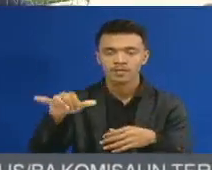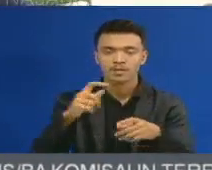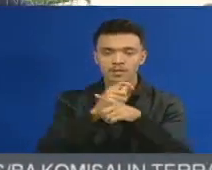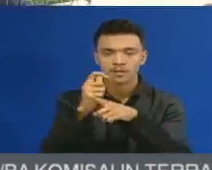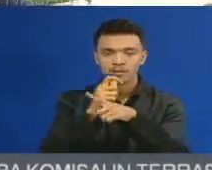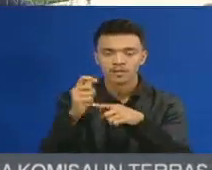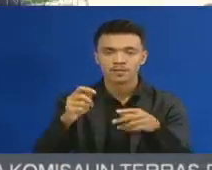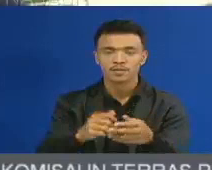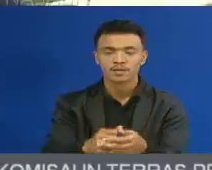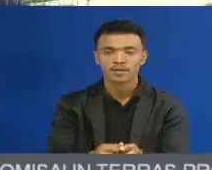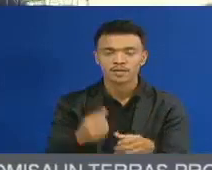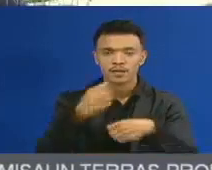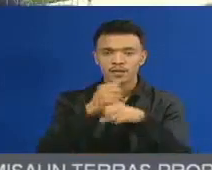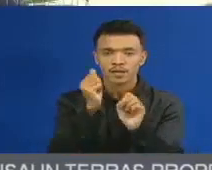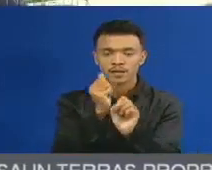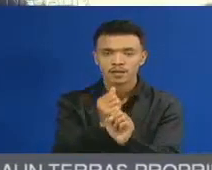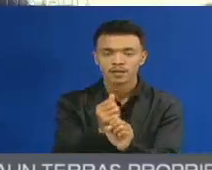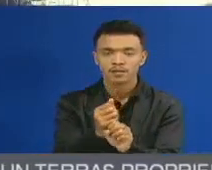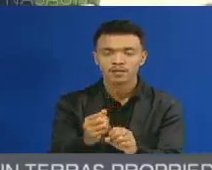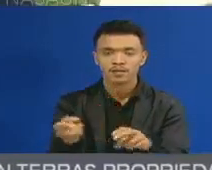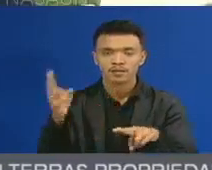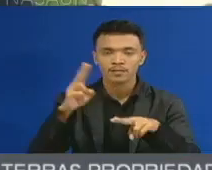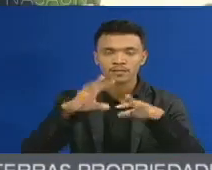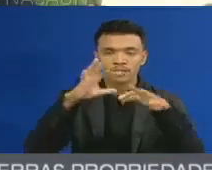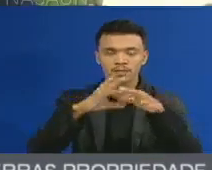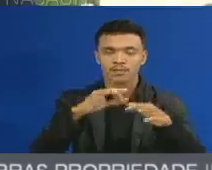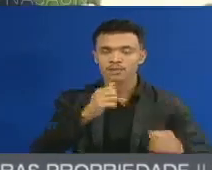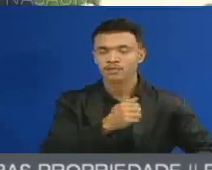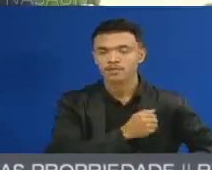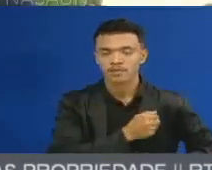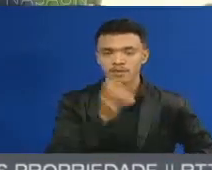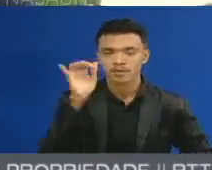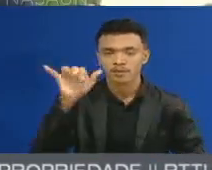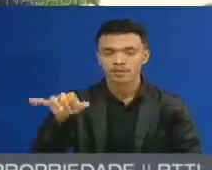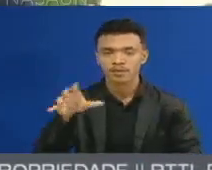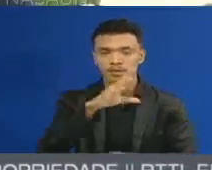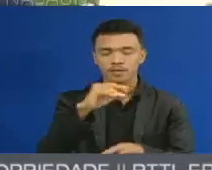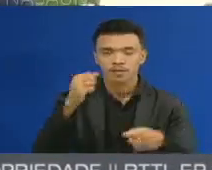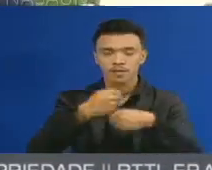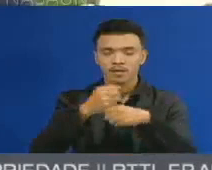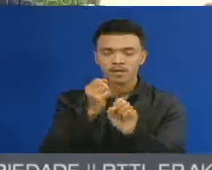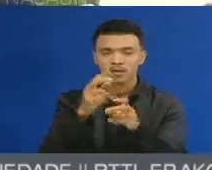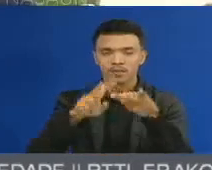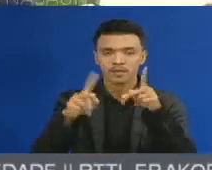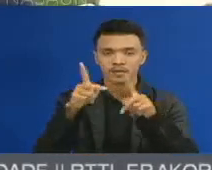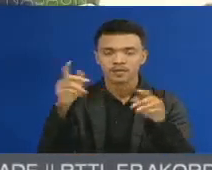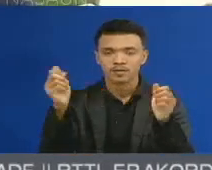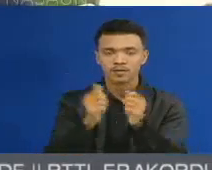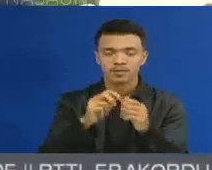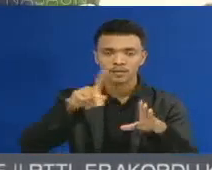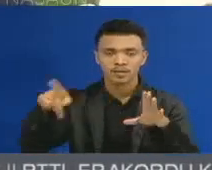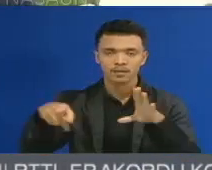Hirakne consegue rafai ona competência membros valentil FDTL Sira, no laço amizade entre participantes Sira